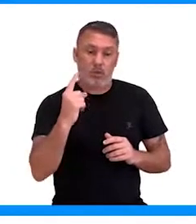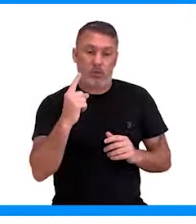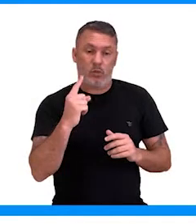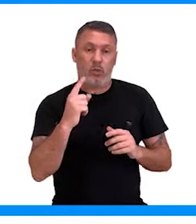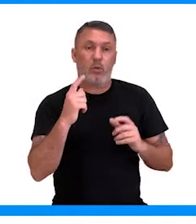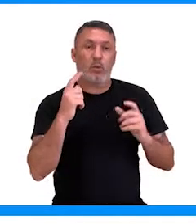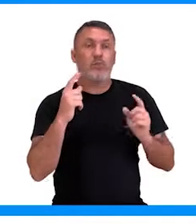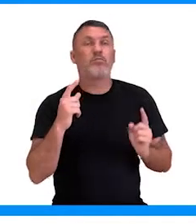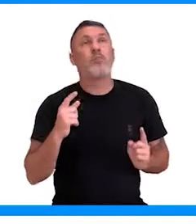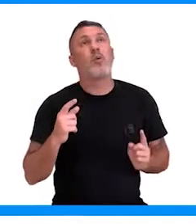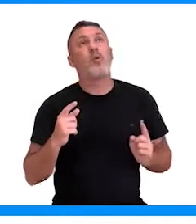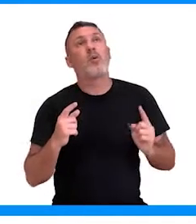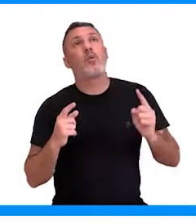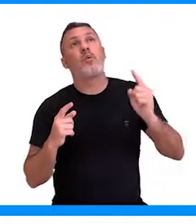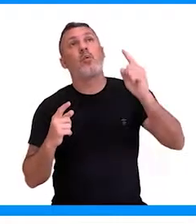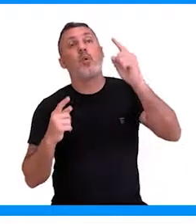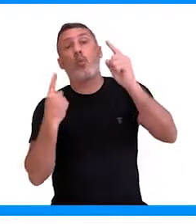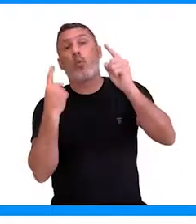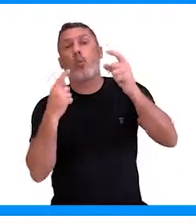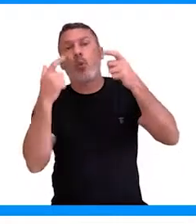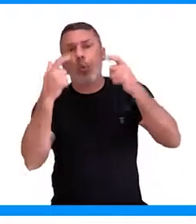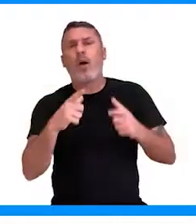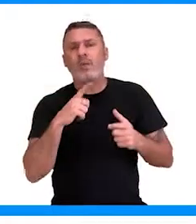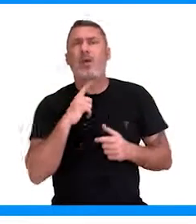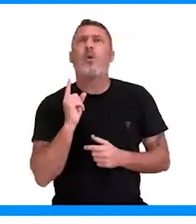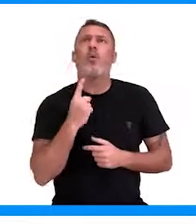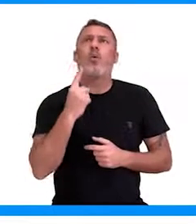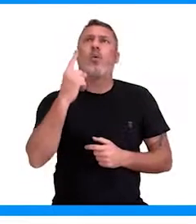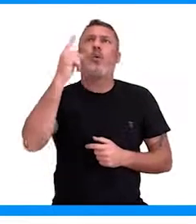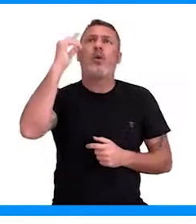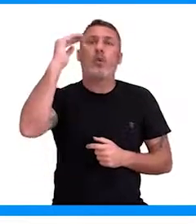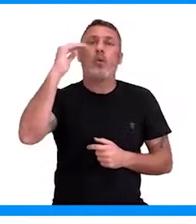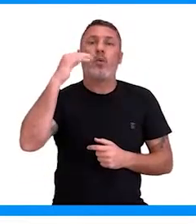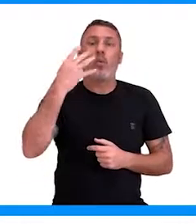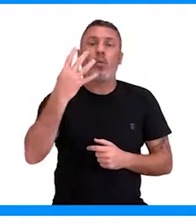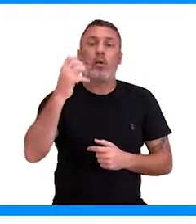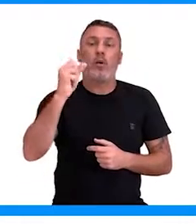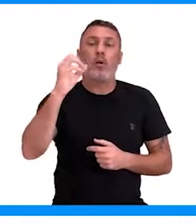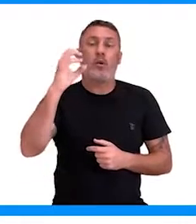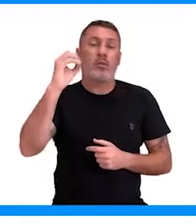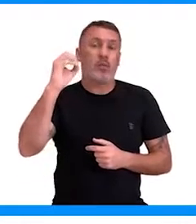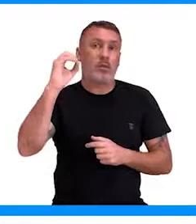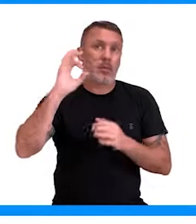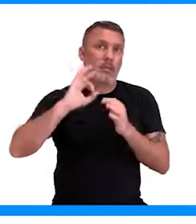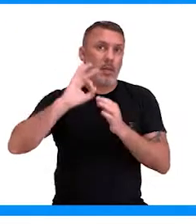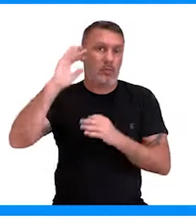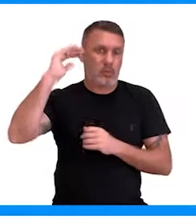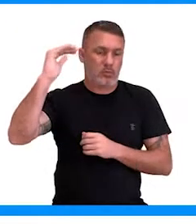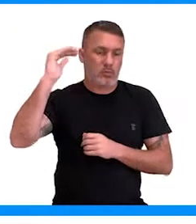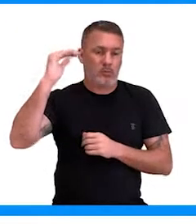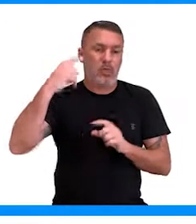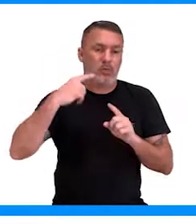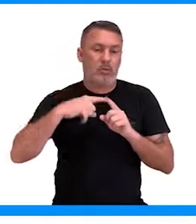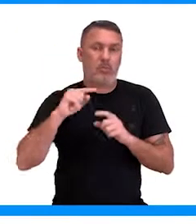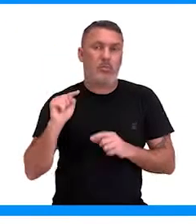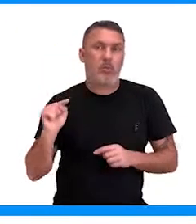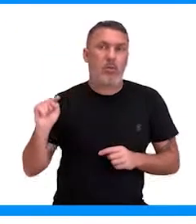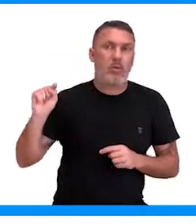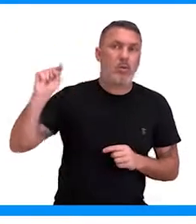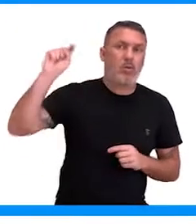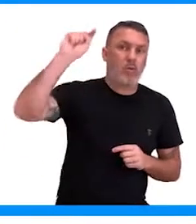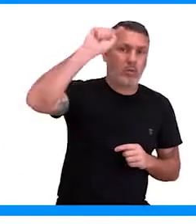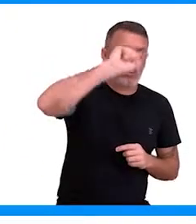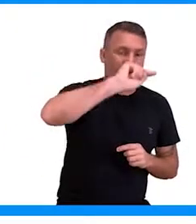de 480 metros de altura aqui. Aliás, por ser uma parábola simétrica,